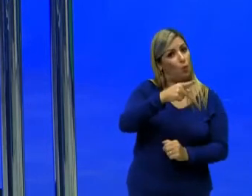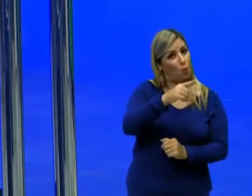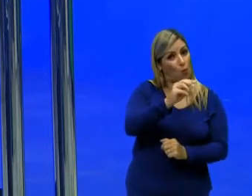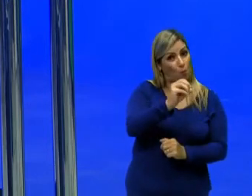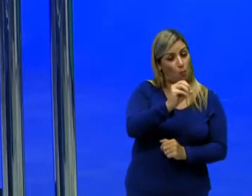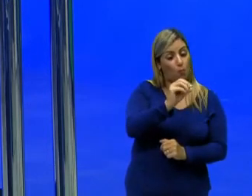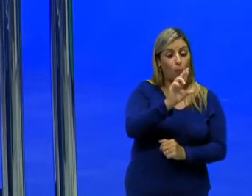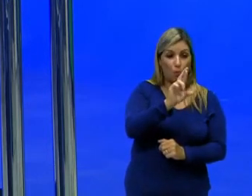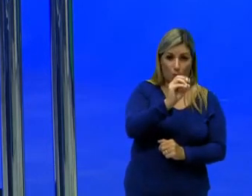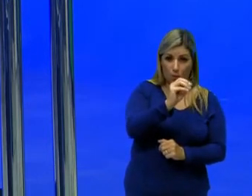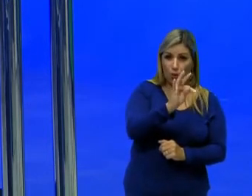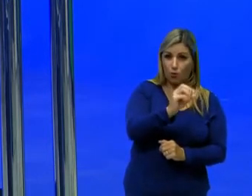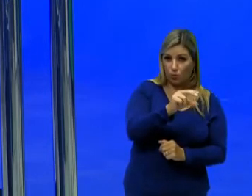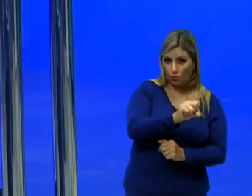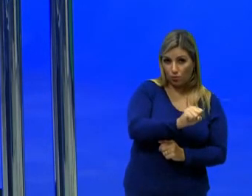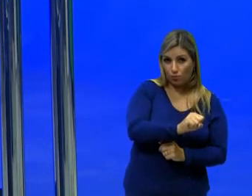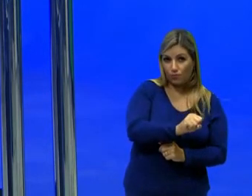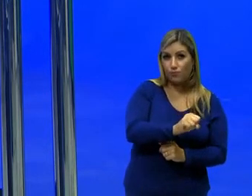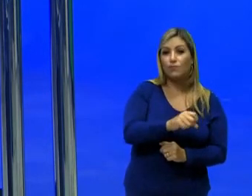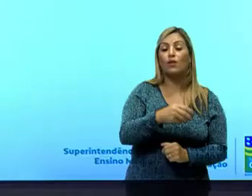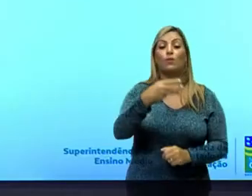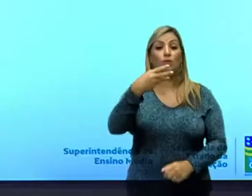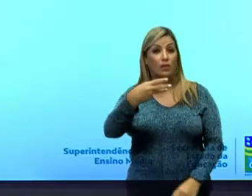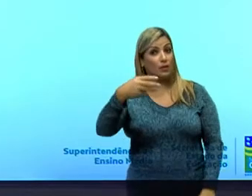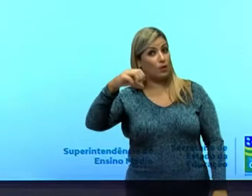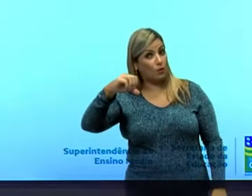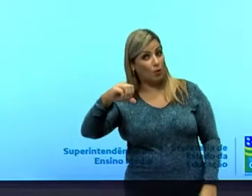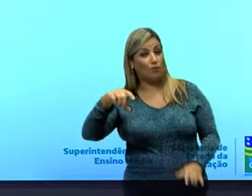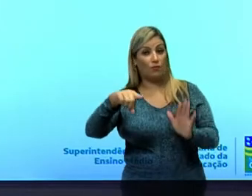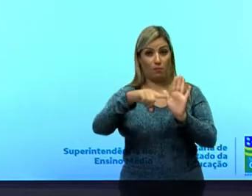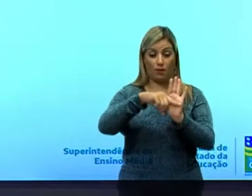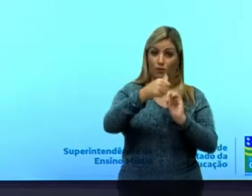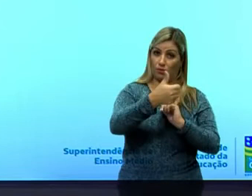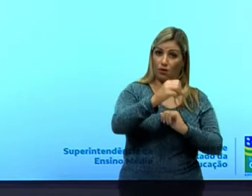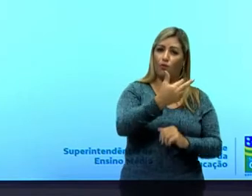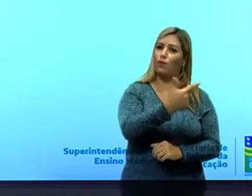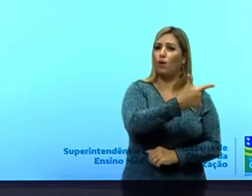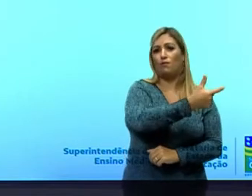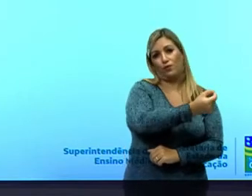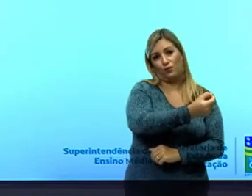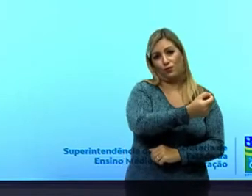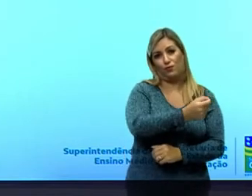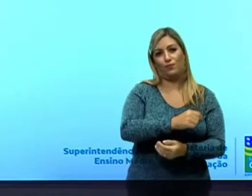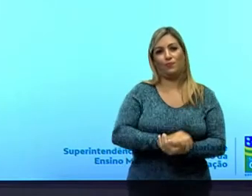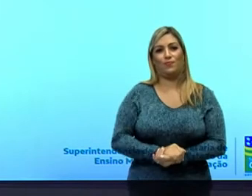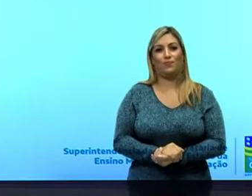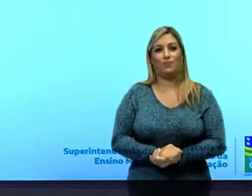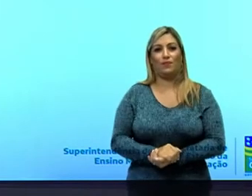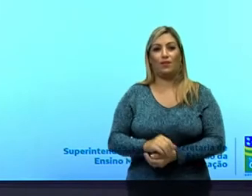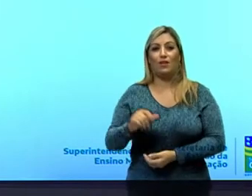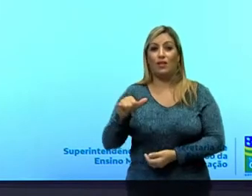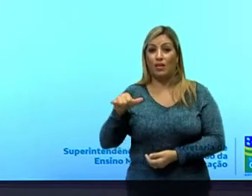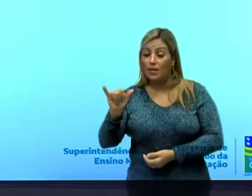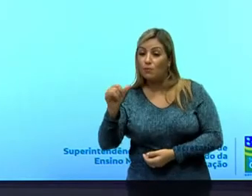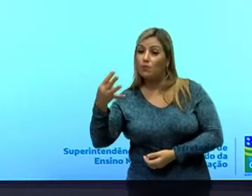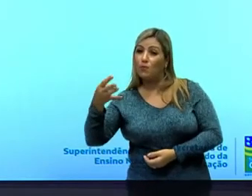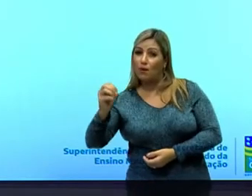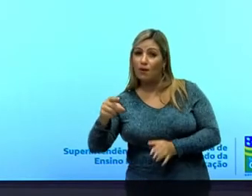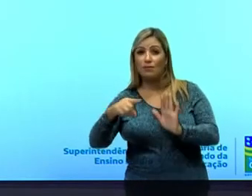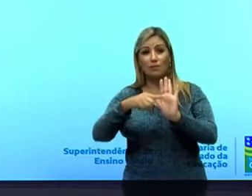prótons então tá aqui 39 - 1920 do x y